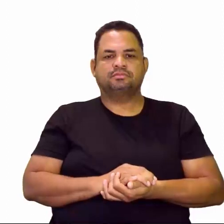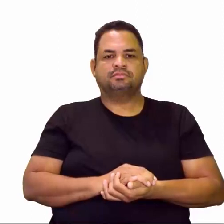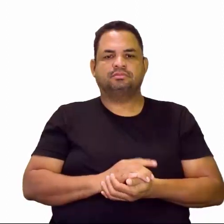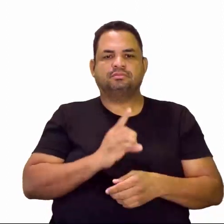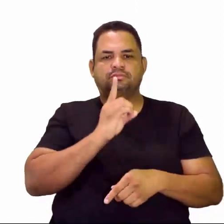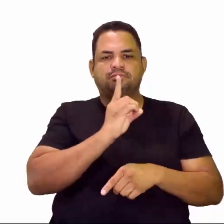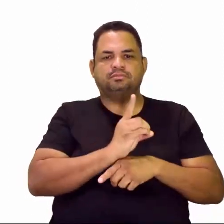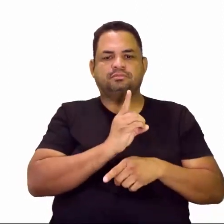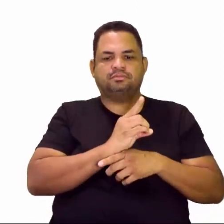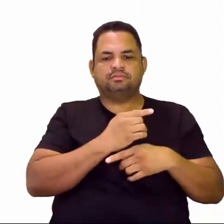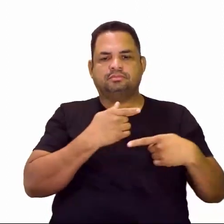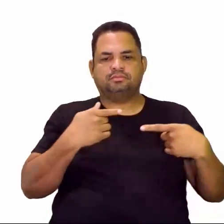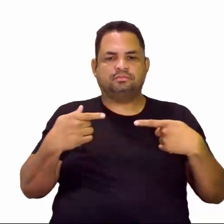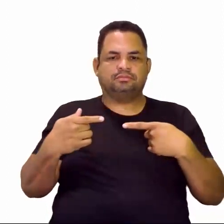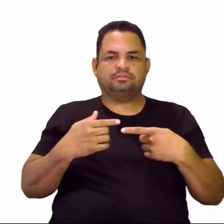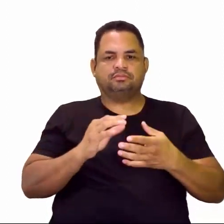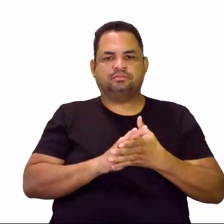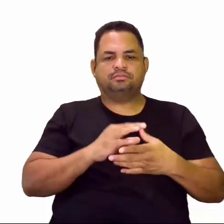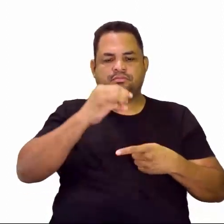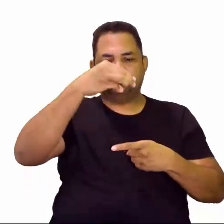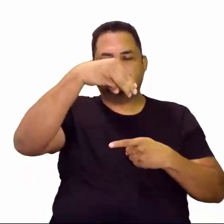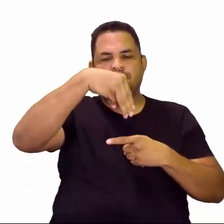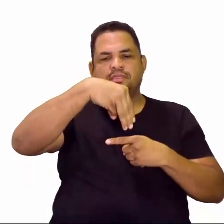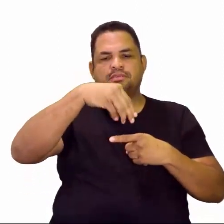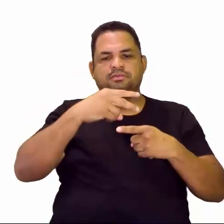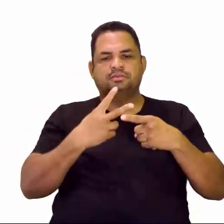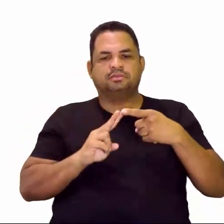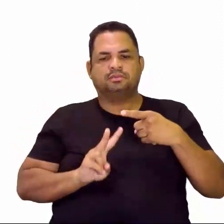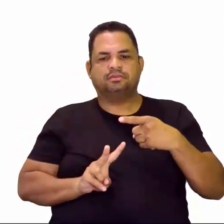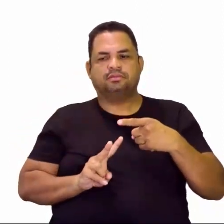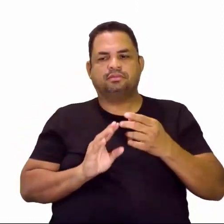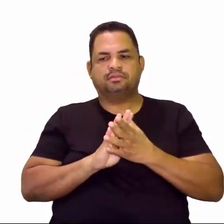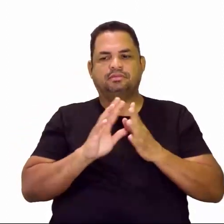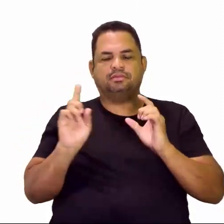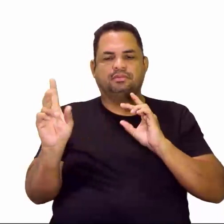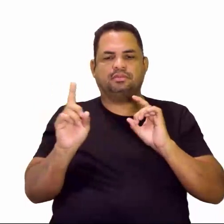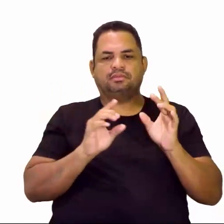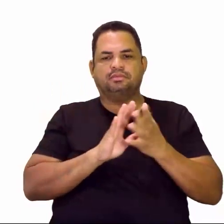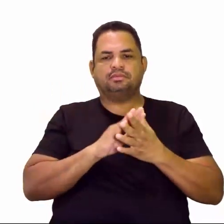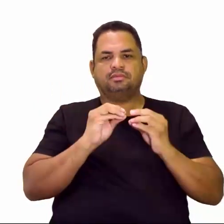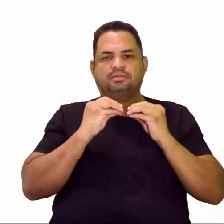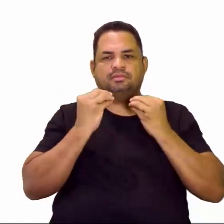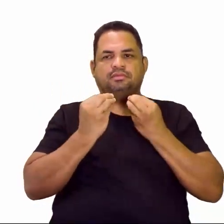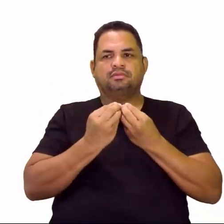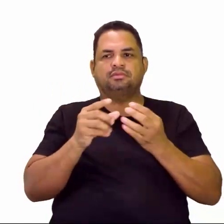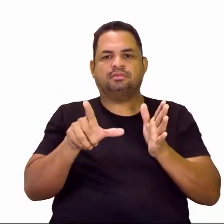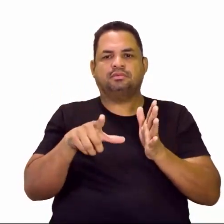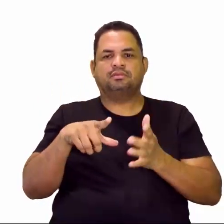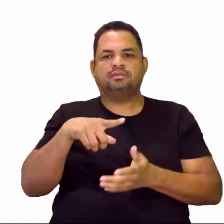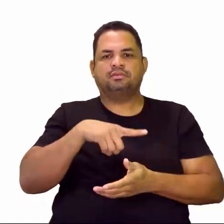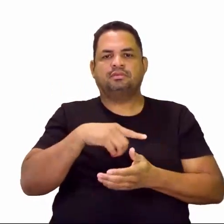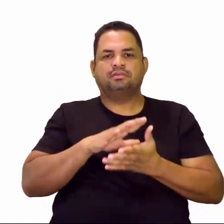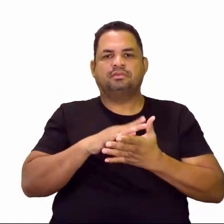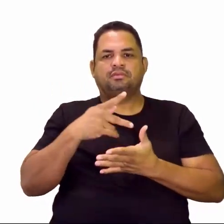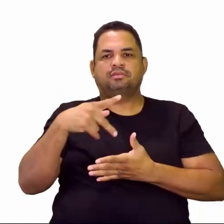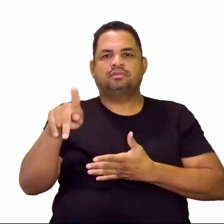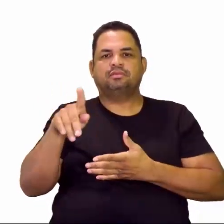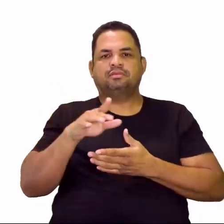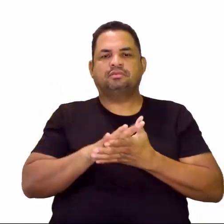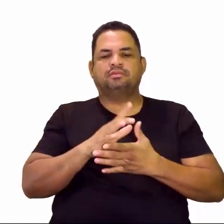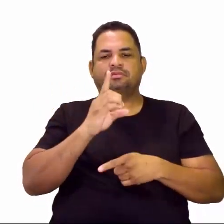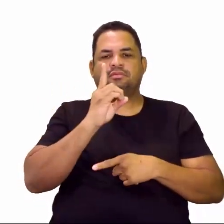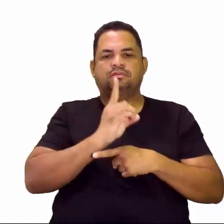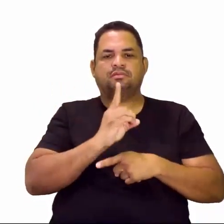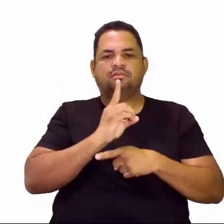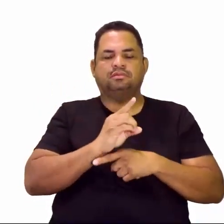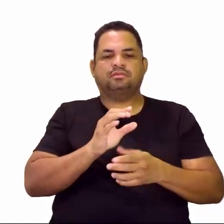densidade é a relação de massa e volume. Cada substância em si tem a sua densidade,